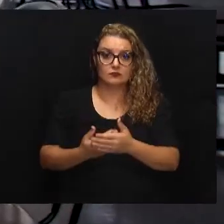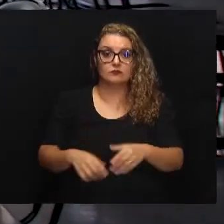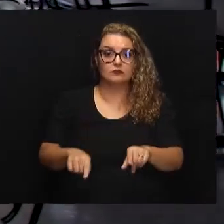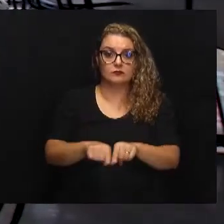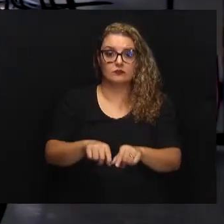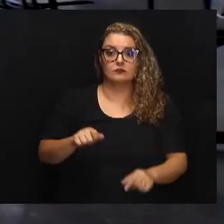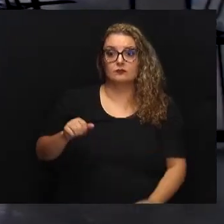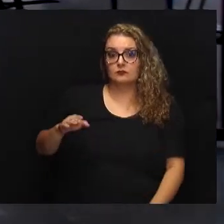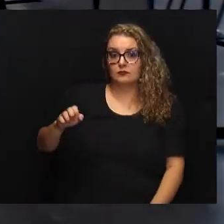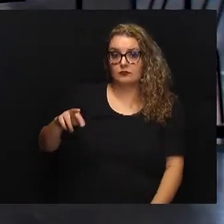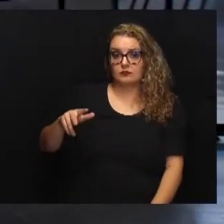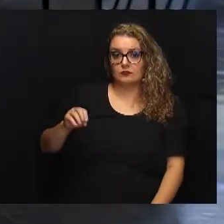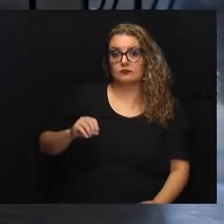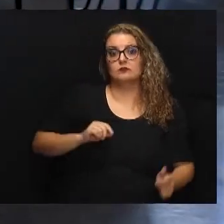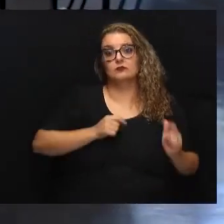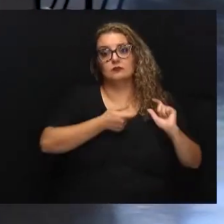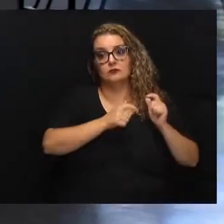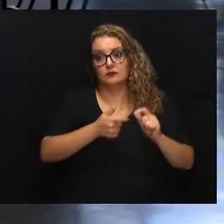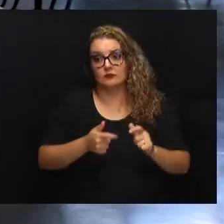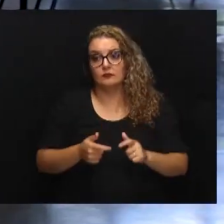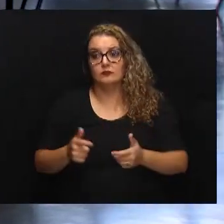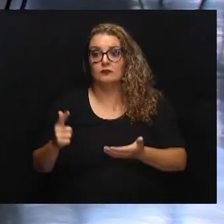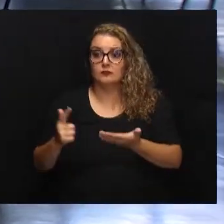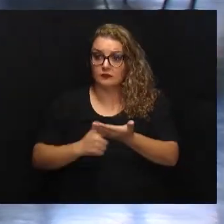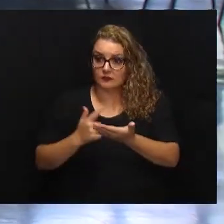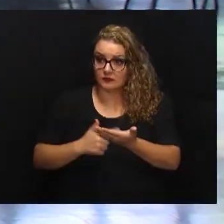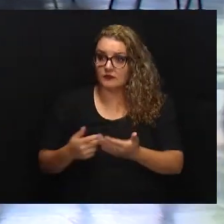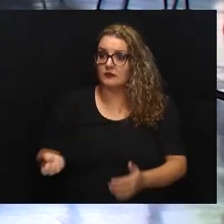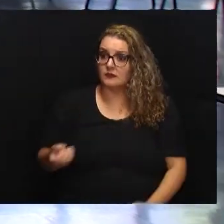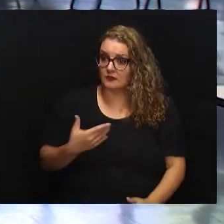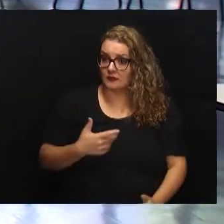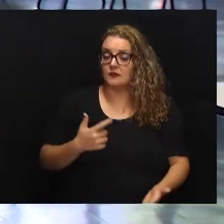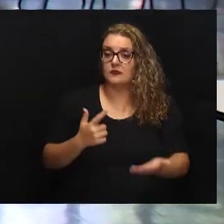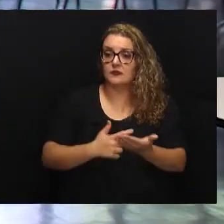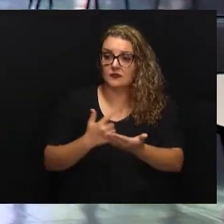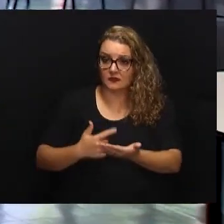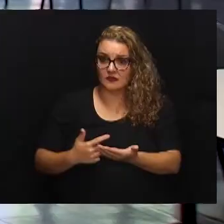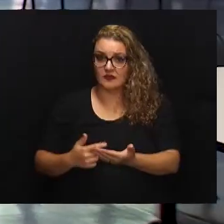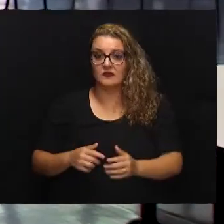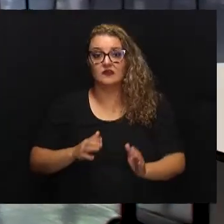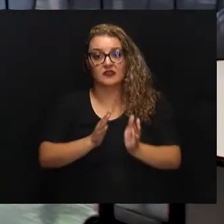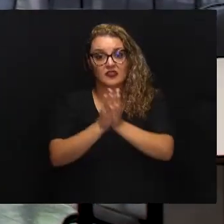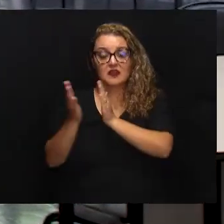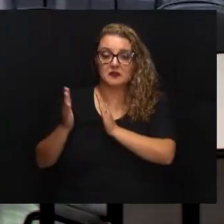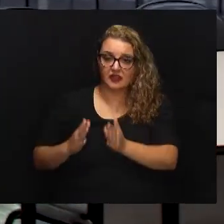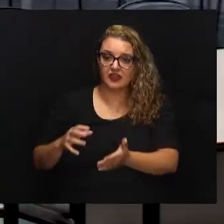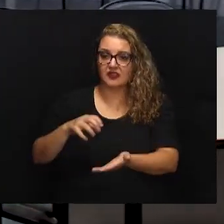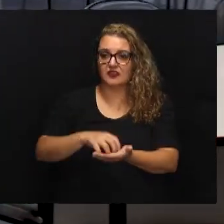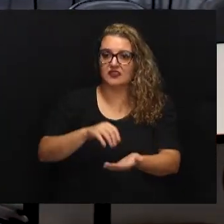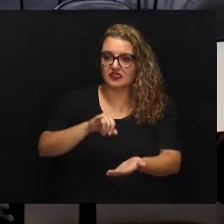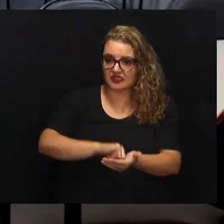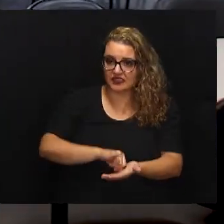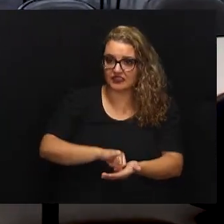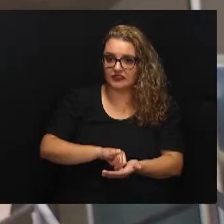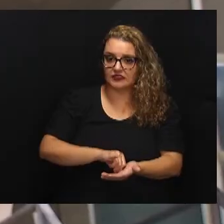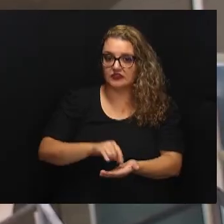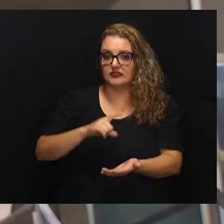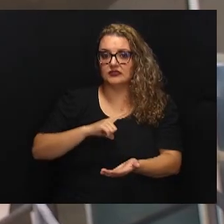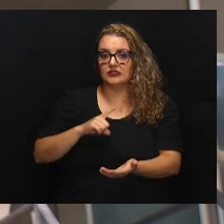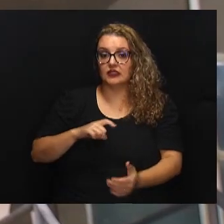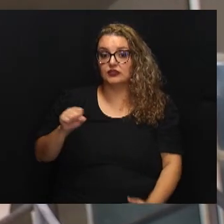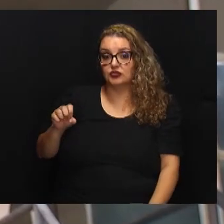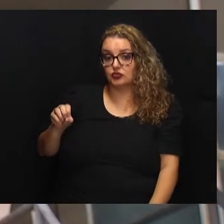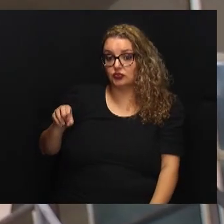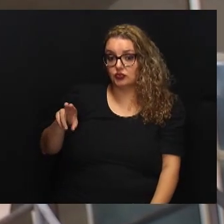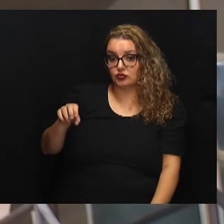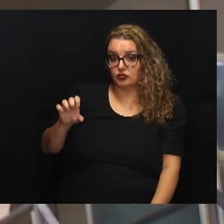um ambiente para estudo e também um acervo com os clássicos da literatura, os novos livros também. E além da biblioteca que tem no centro, a